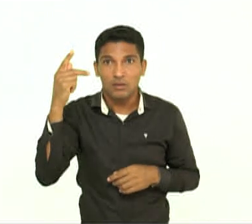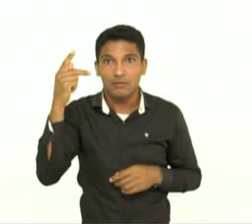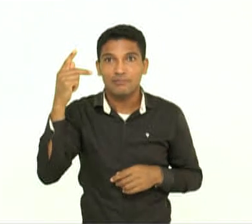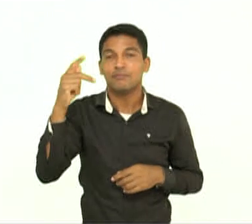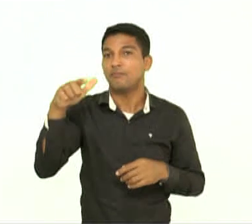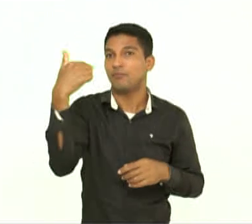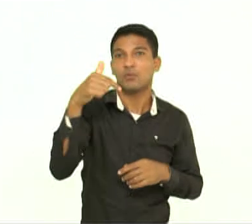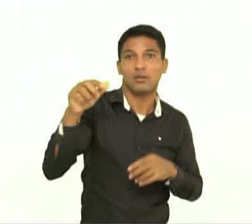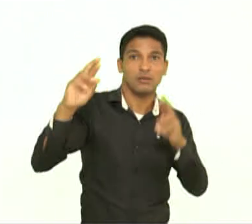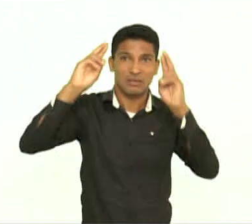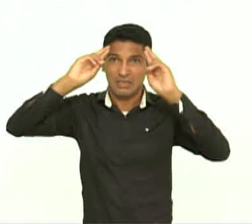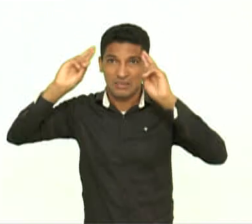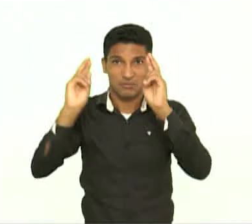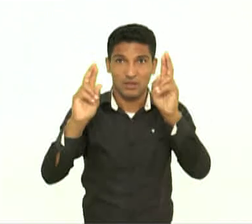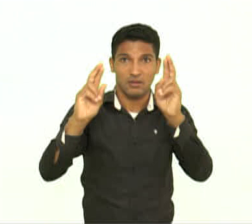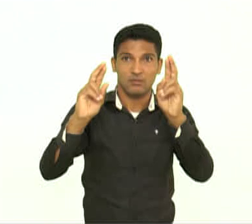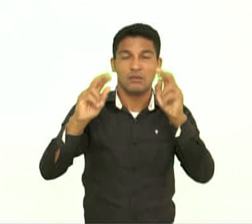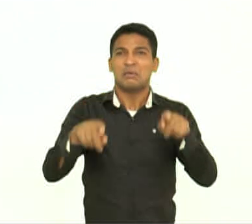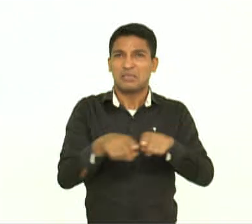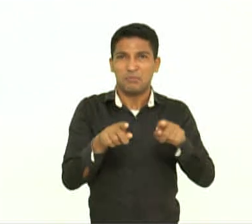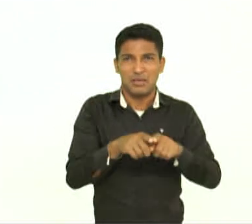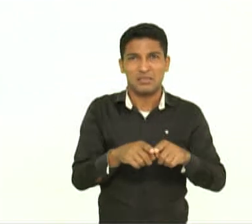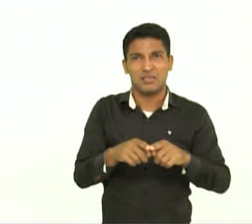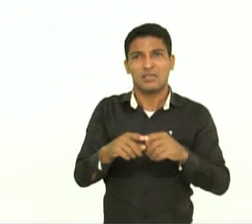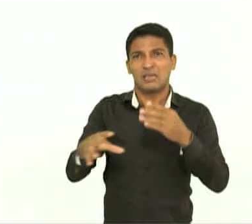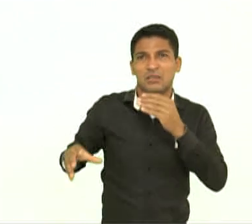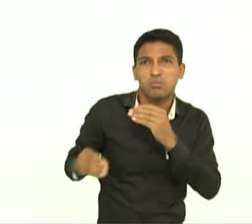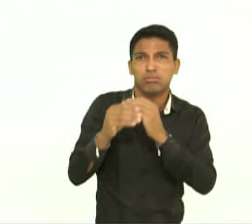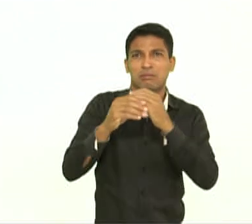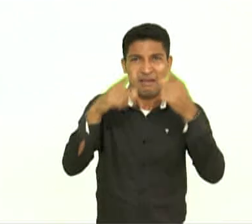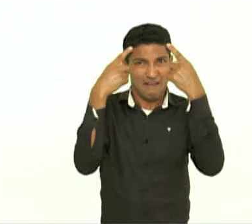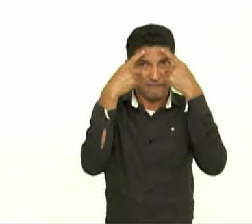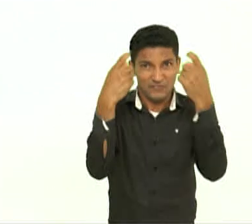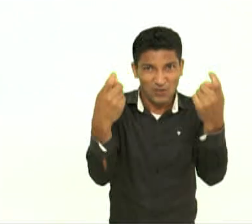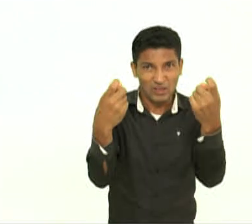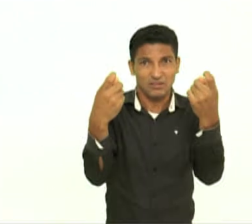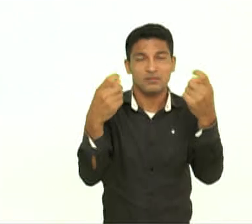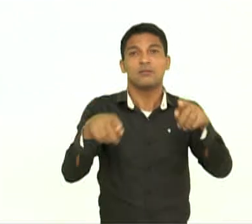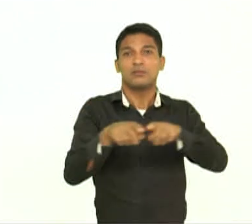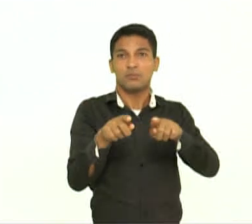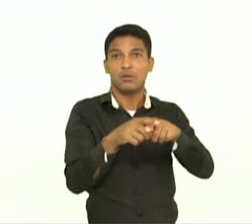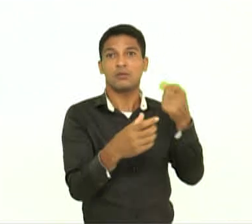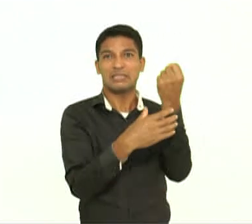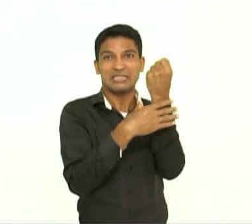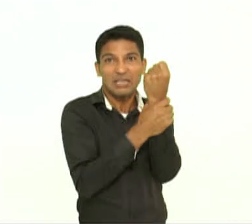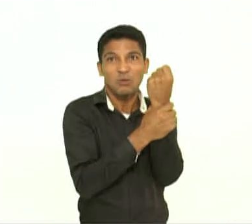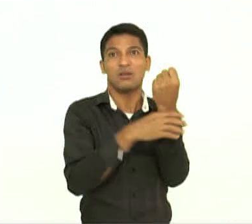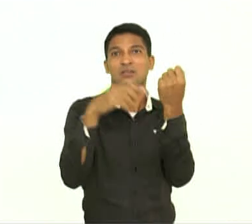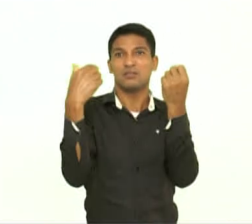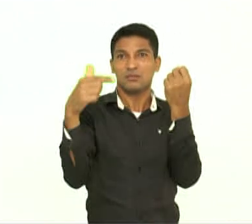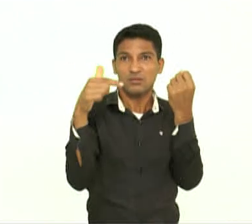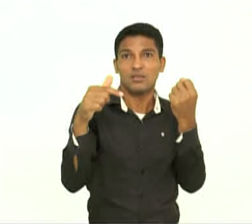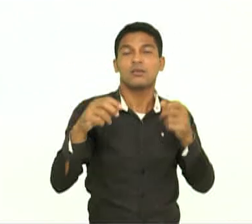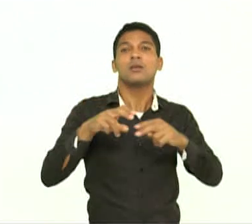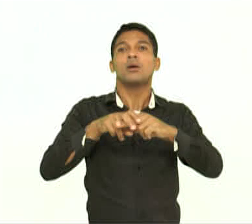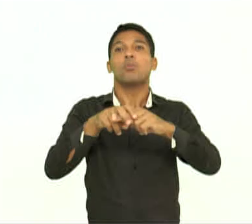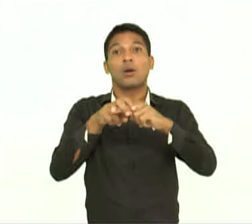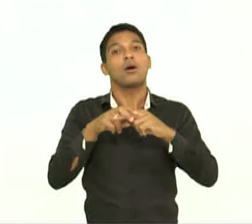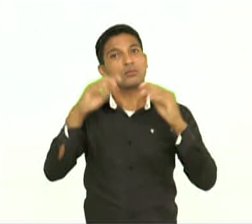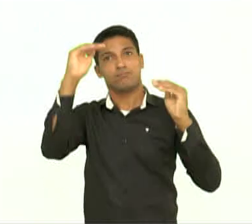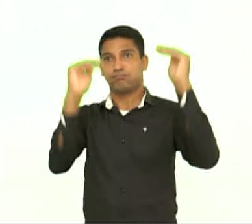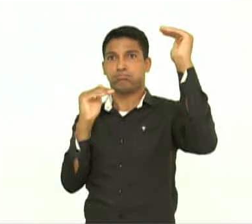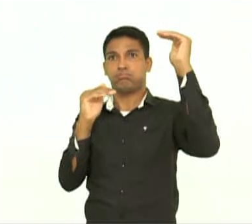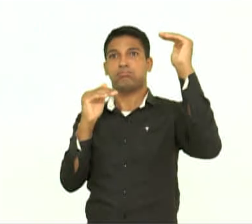da criminalidade, isso contribui para o aumento da insegurança. Você tem um problema social aliado a essa